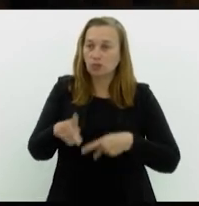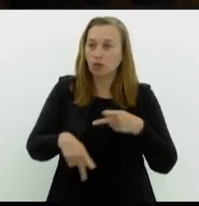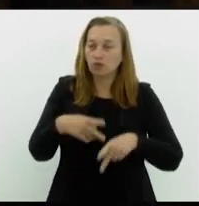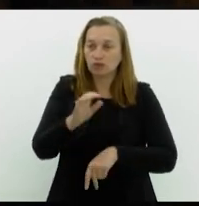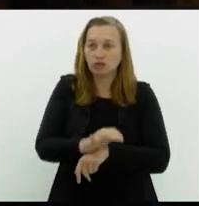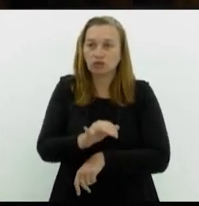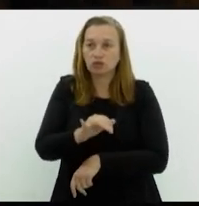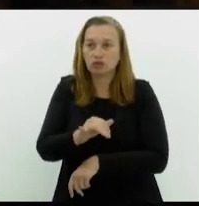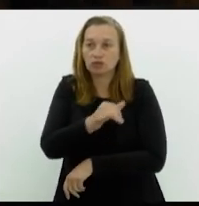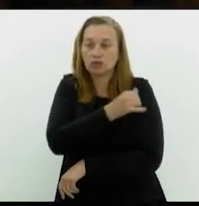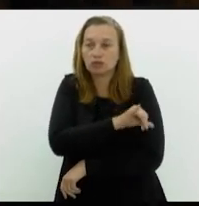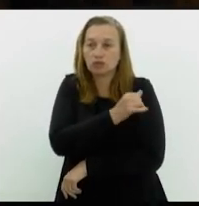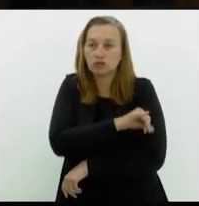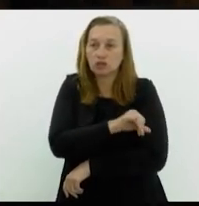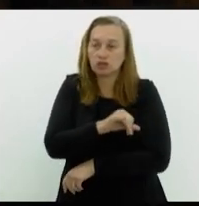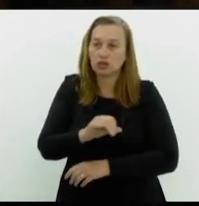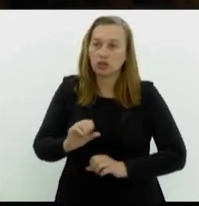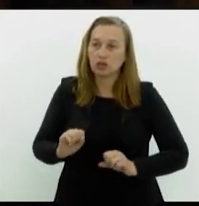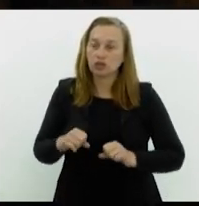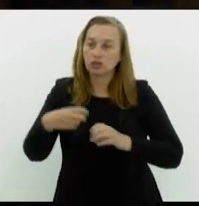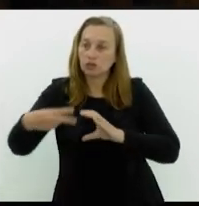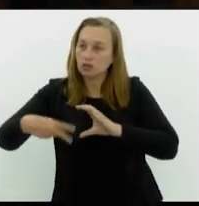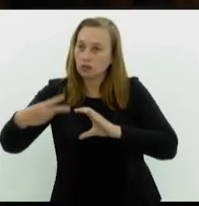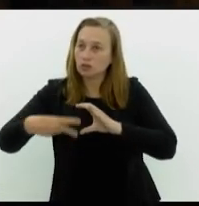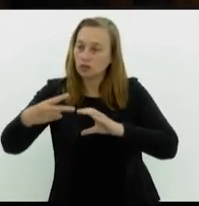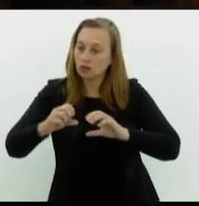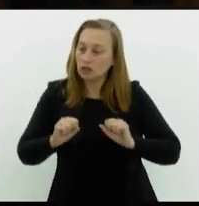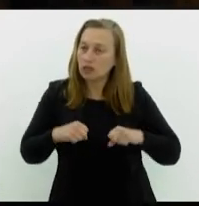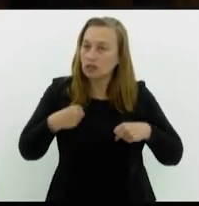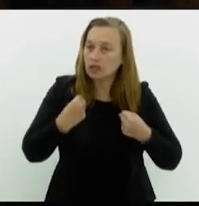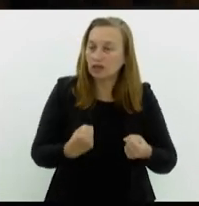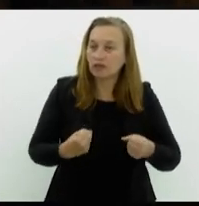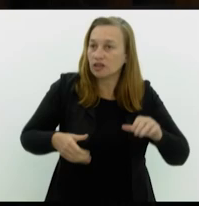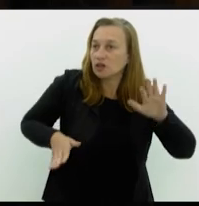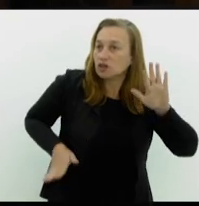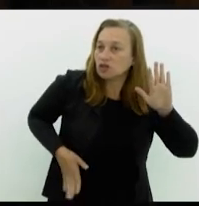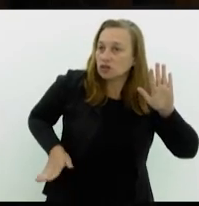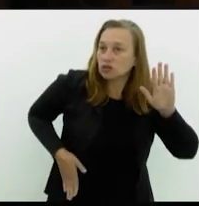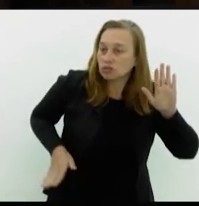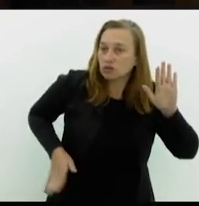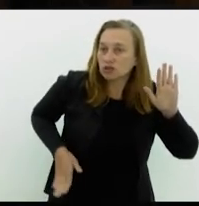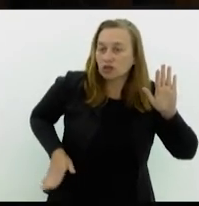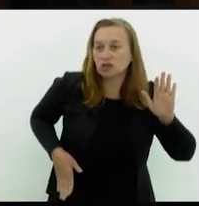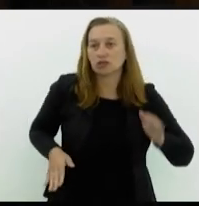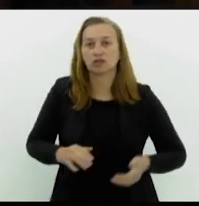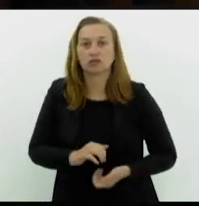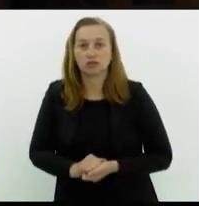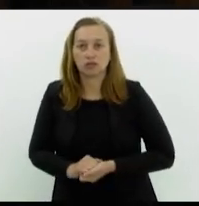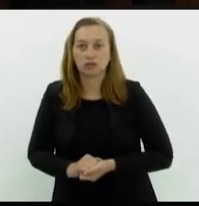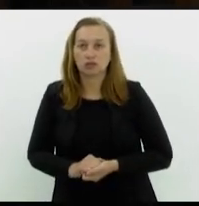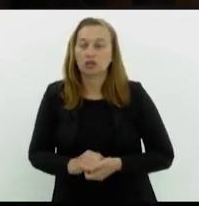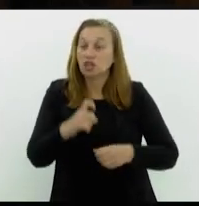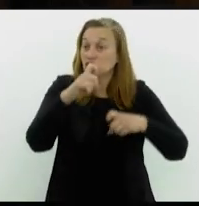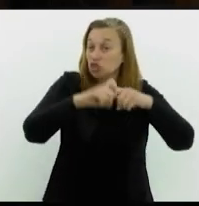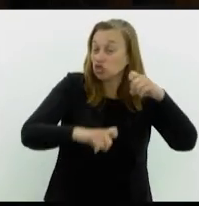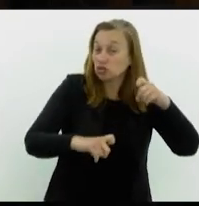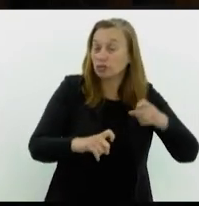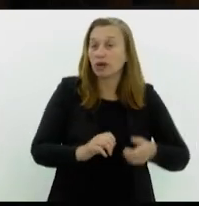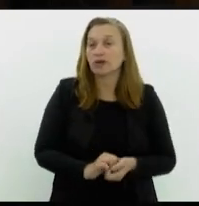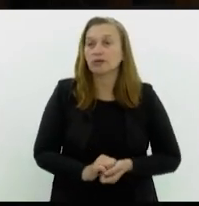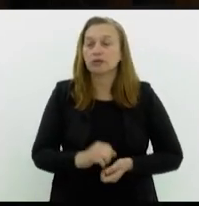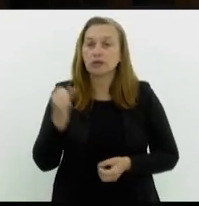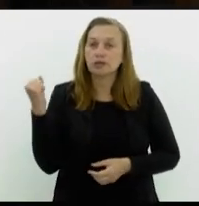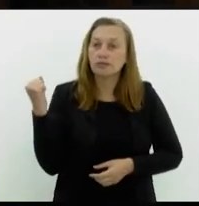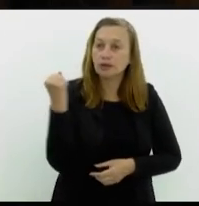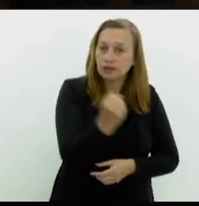defender os maiores facínoras, os maiores traficantes de droga, aqueles que assassinaram, aqueles que estupraram, aqueles que